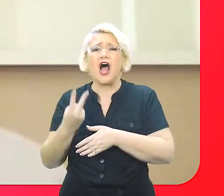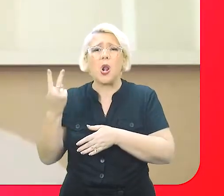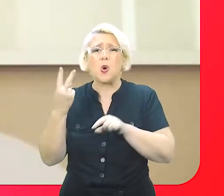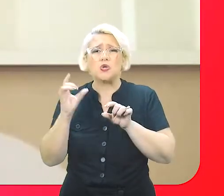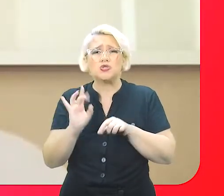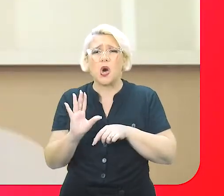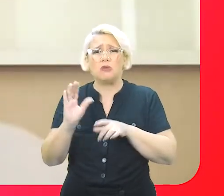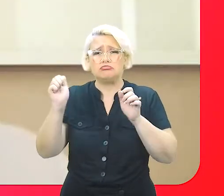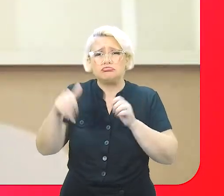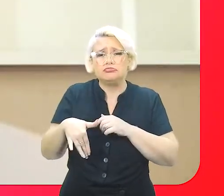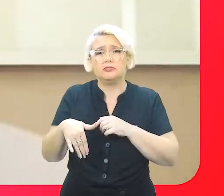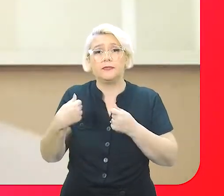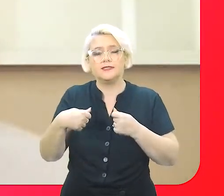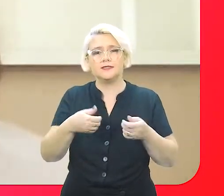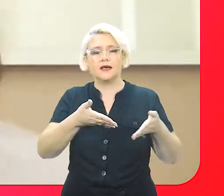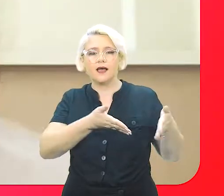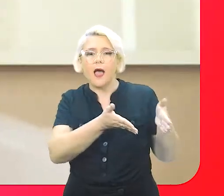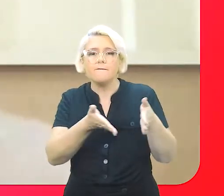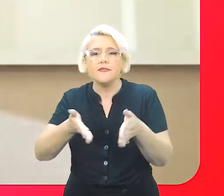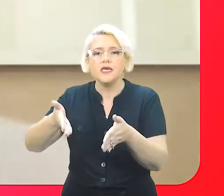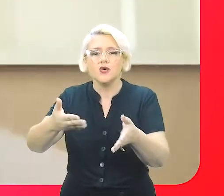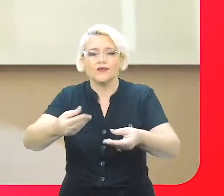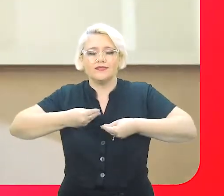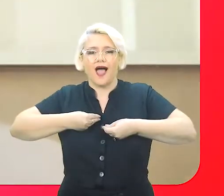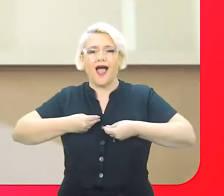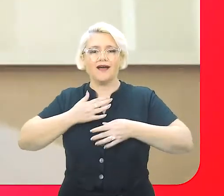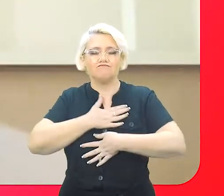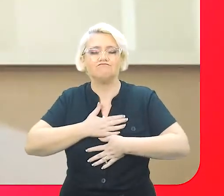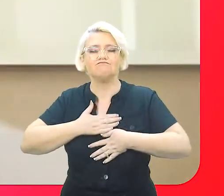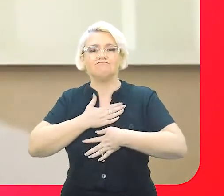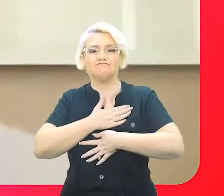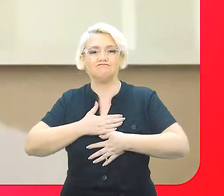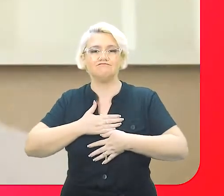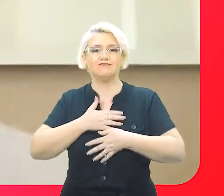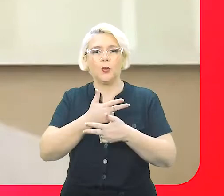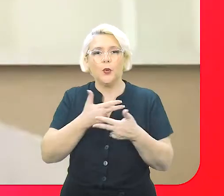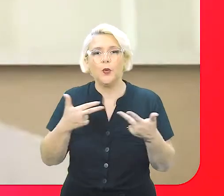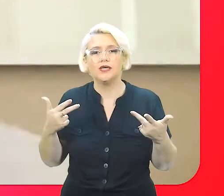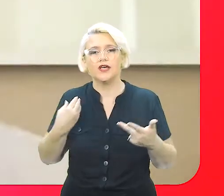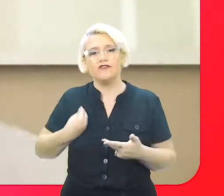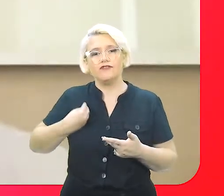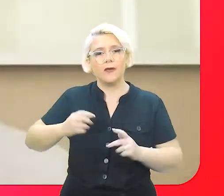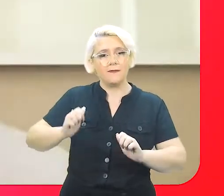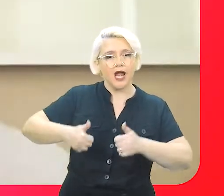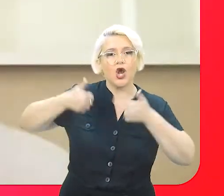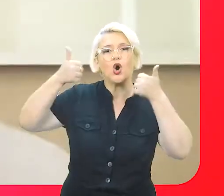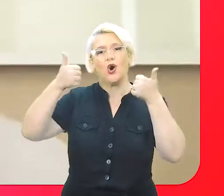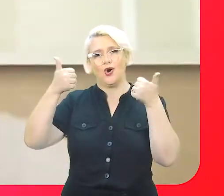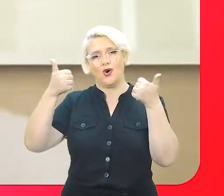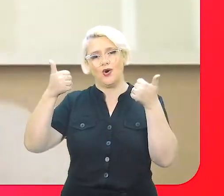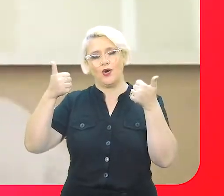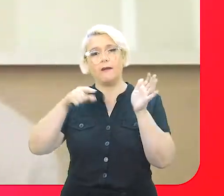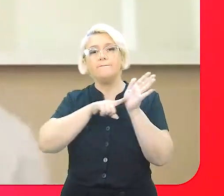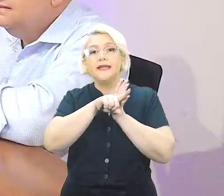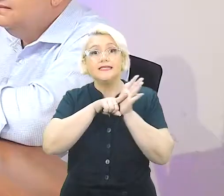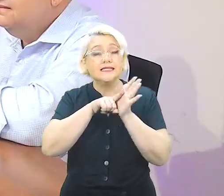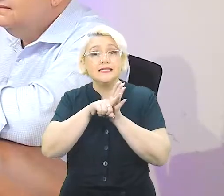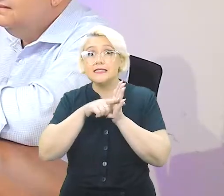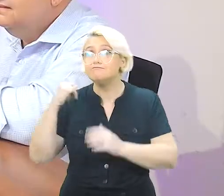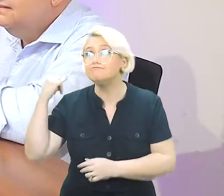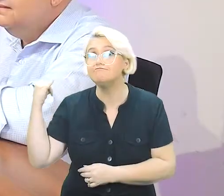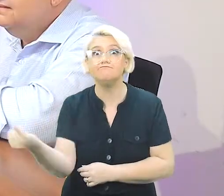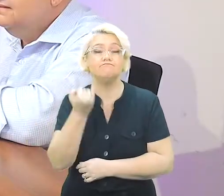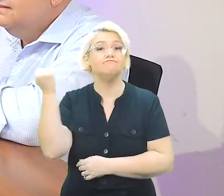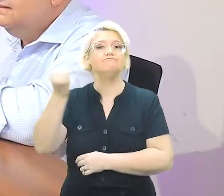si e não serem meios para que a gente possa, não é, viver melhor. A pesquisa é